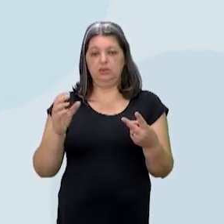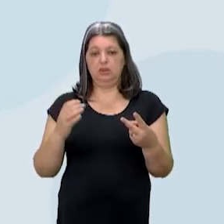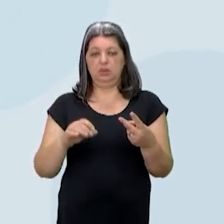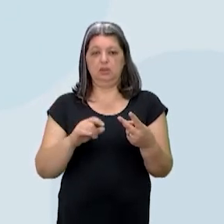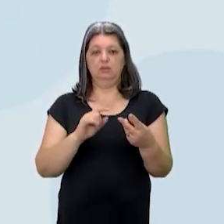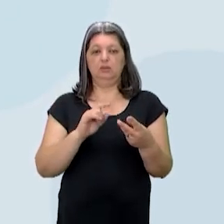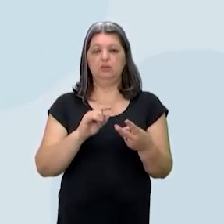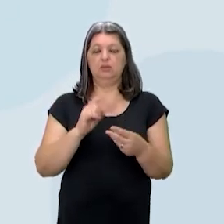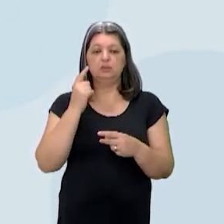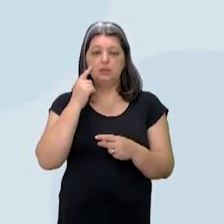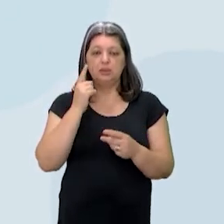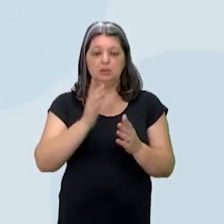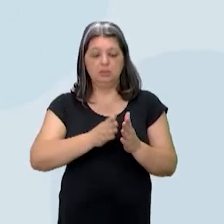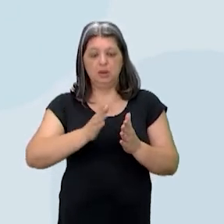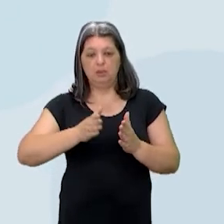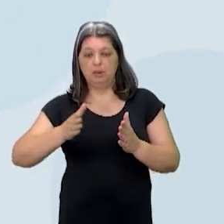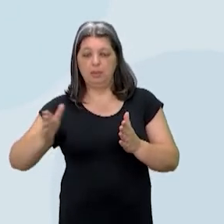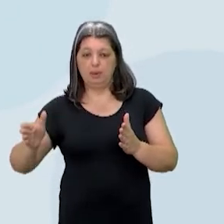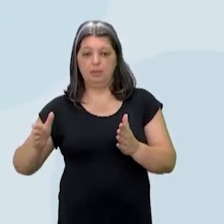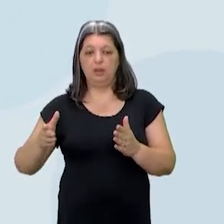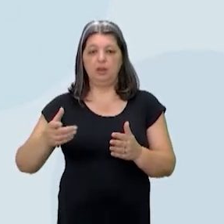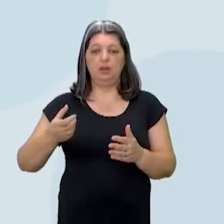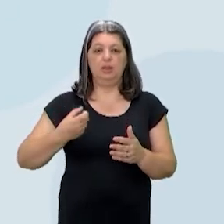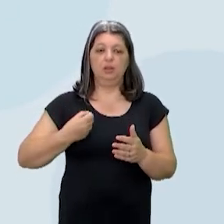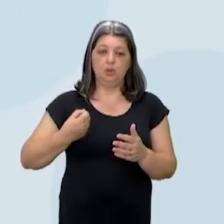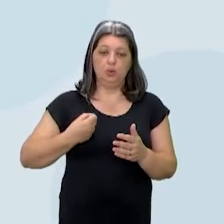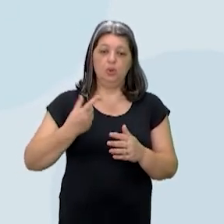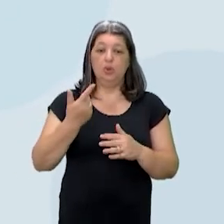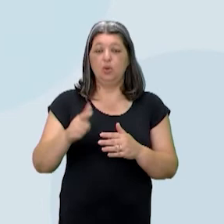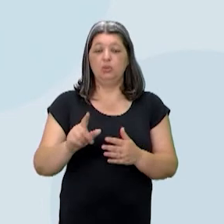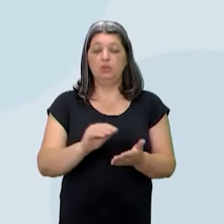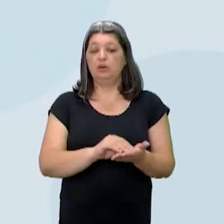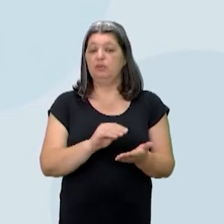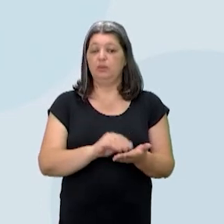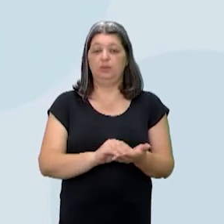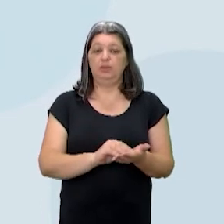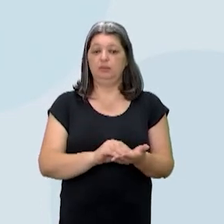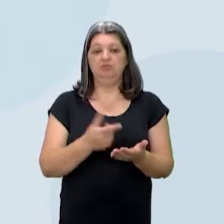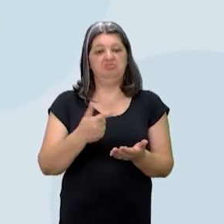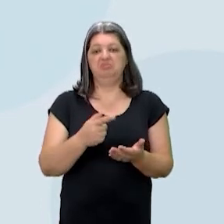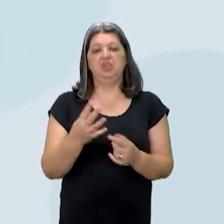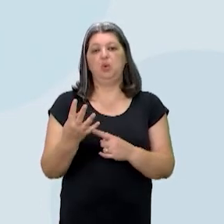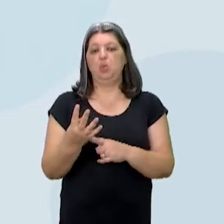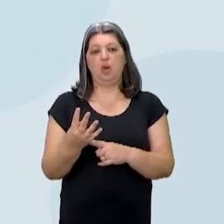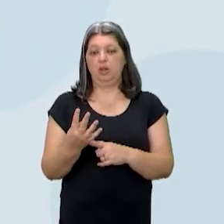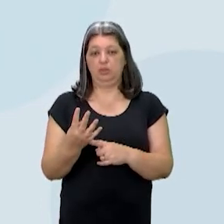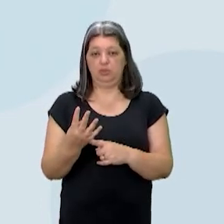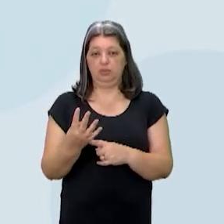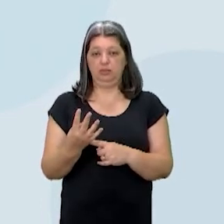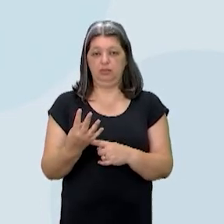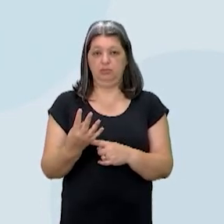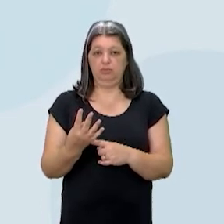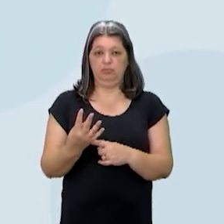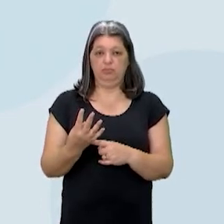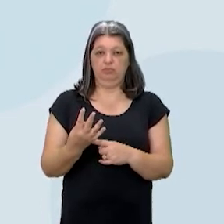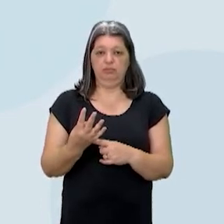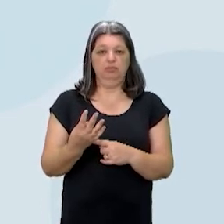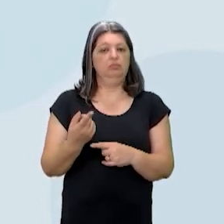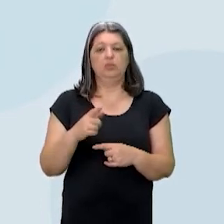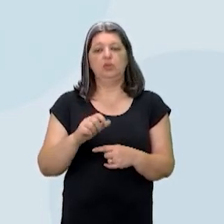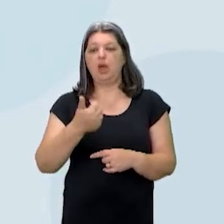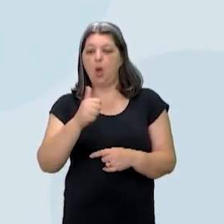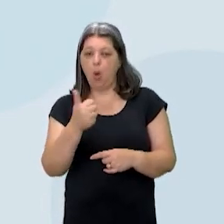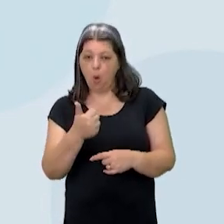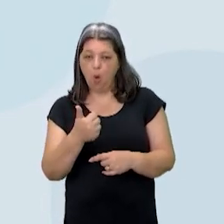R$1,12. Veja que a tabela tem alguns números e outros estão faltando. Por exemplo, não tem o 4, né? Não tem o